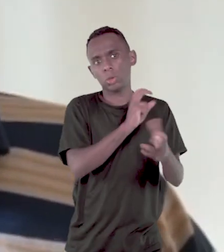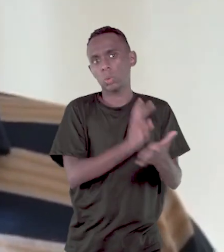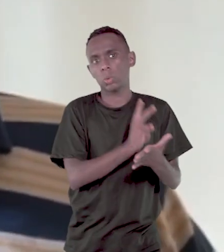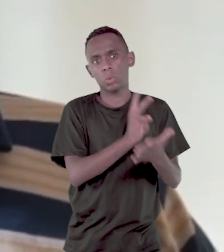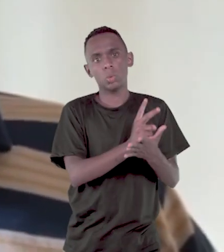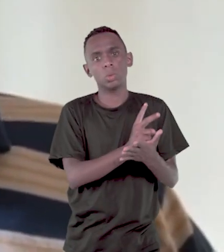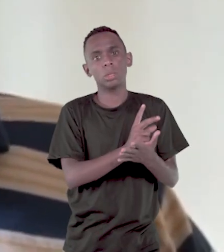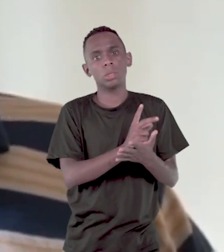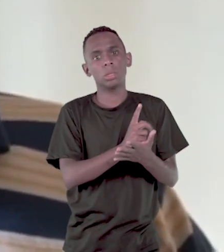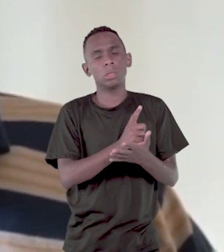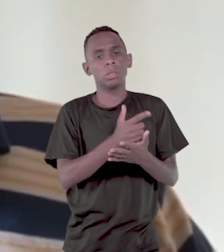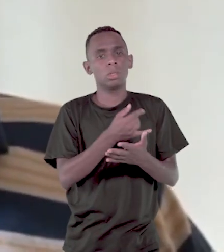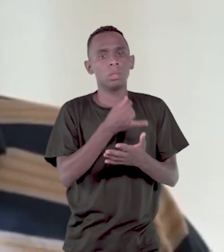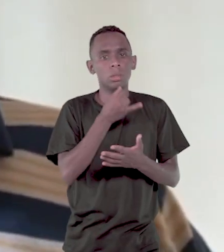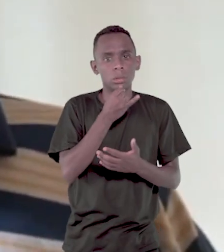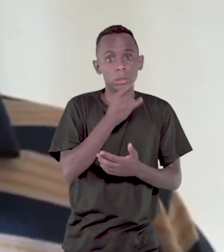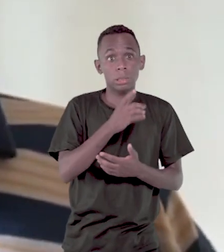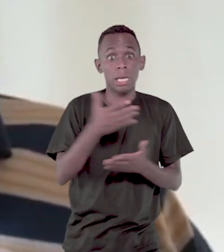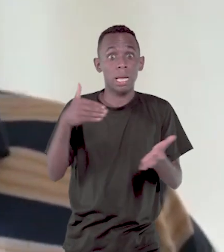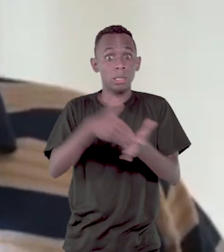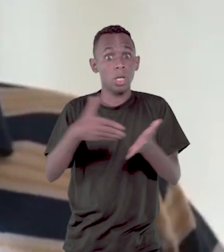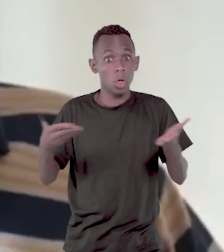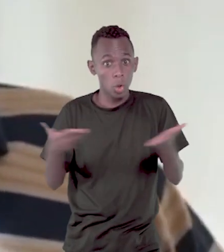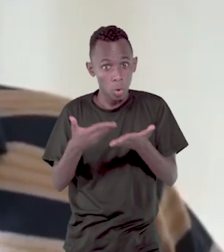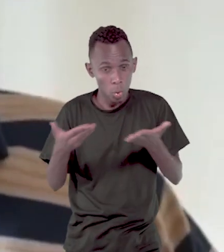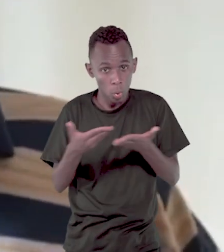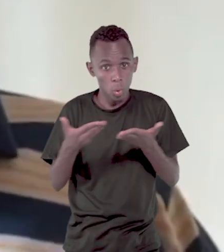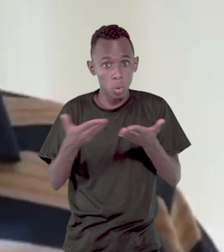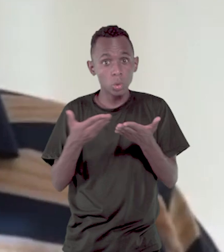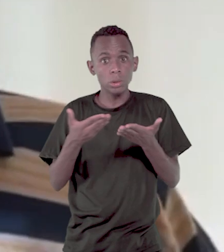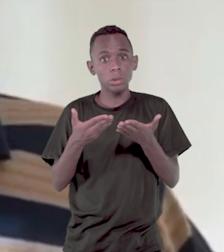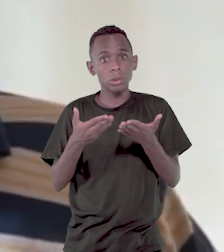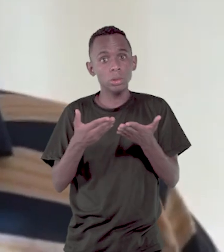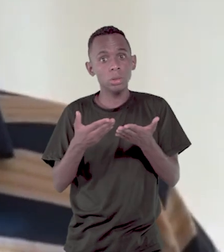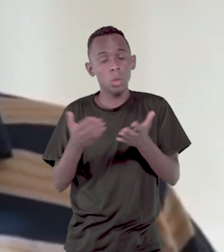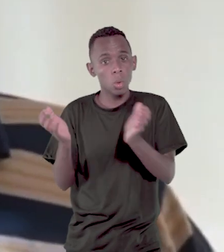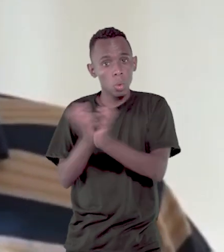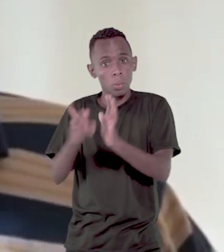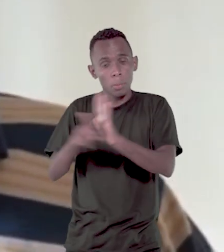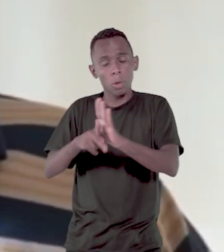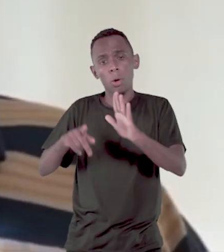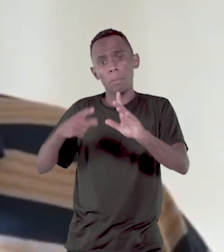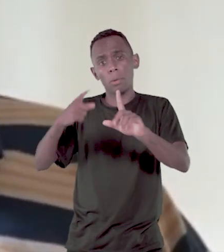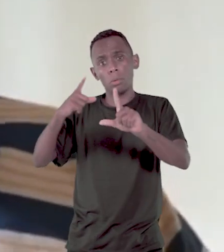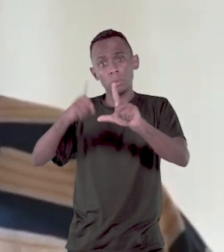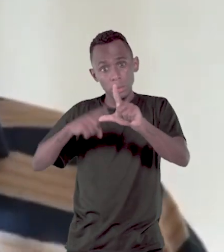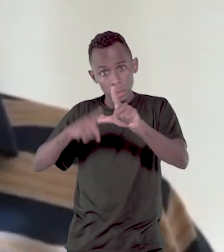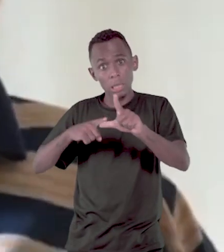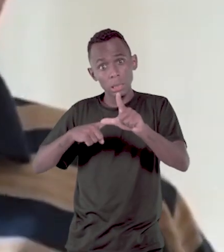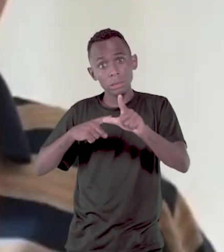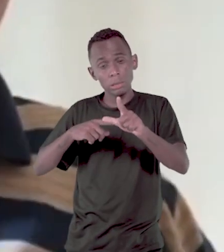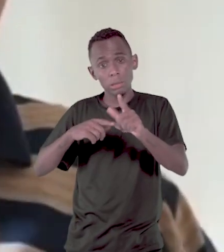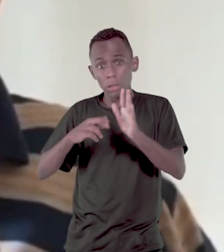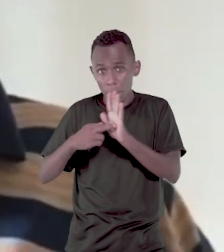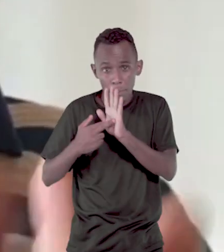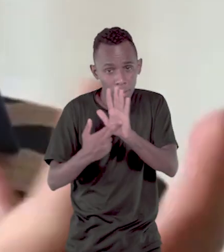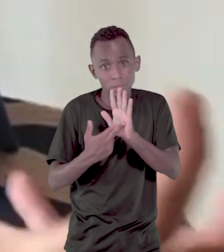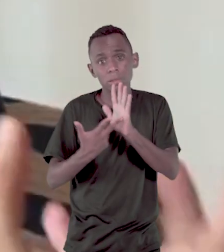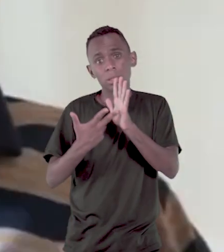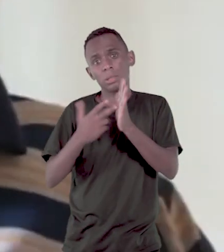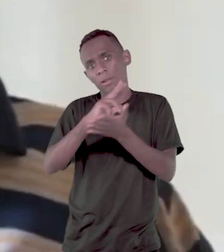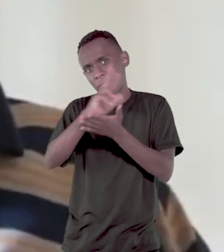Você pensa, havia lá a Academia Brasileira, aliás, até hoje, a sede da Academia Brasileira de Letras, que representa o